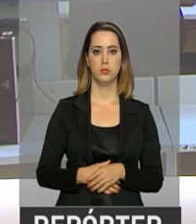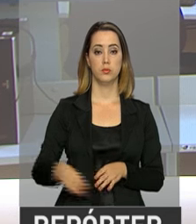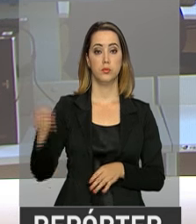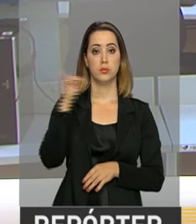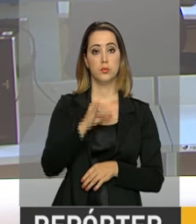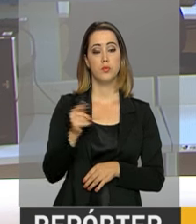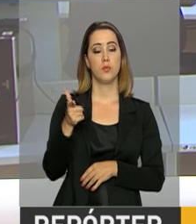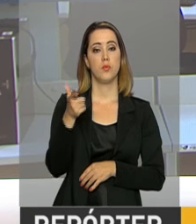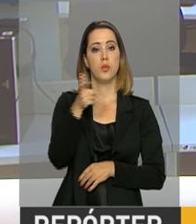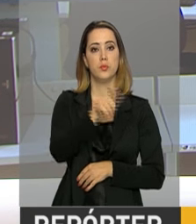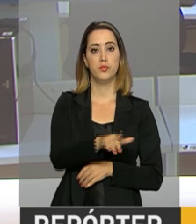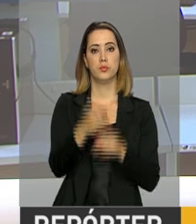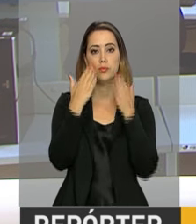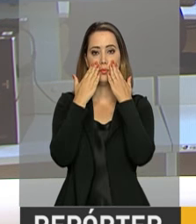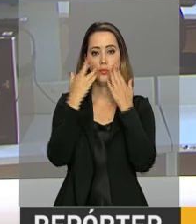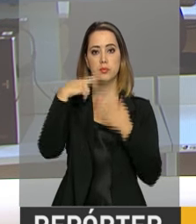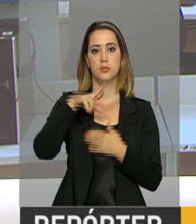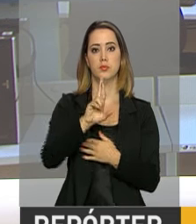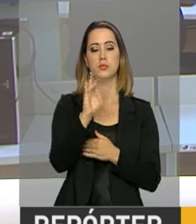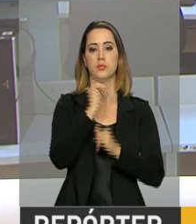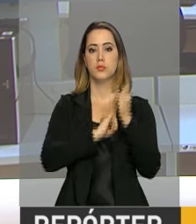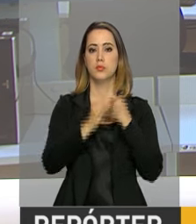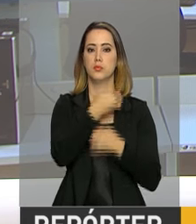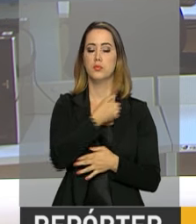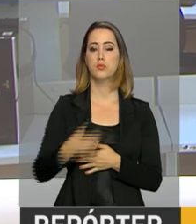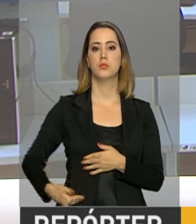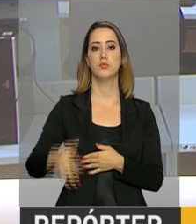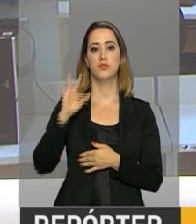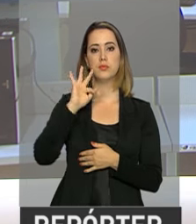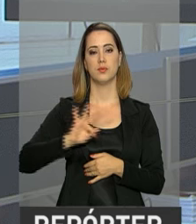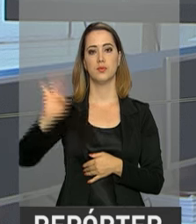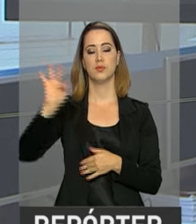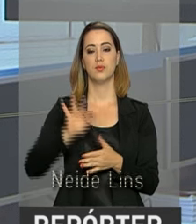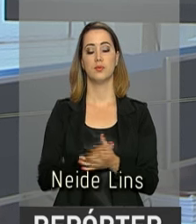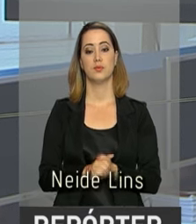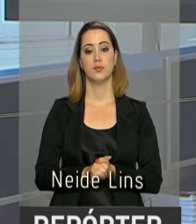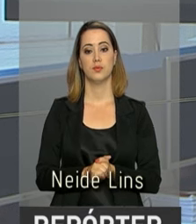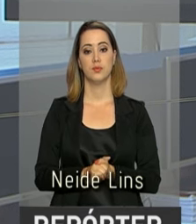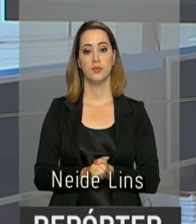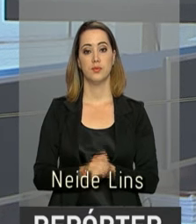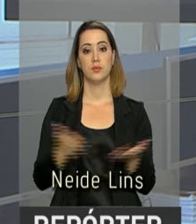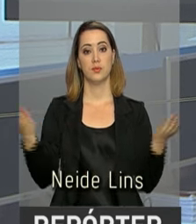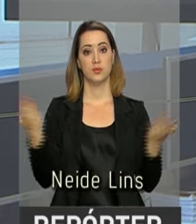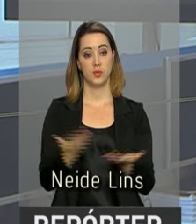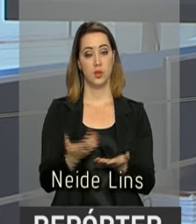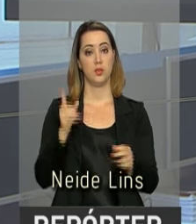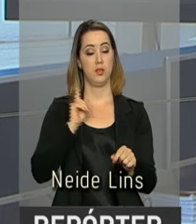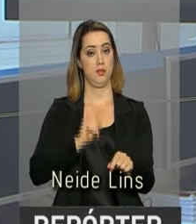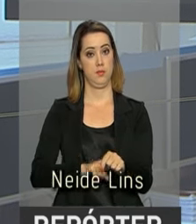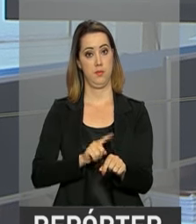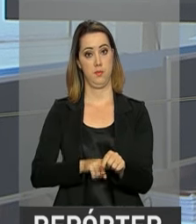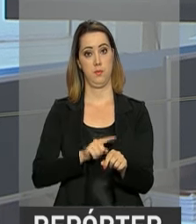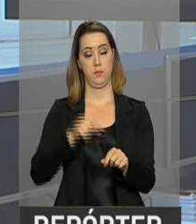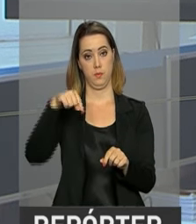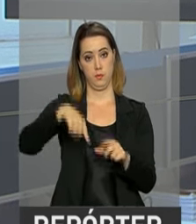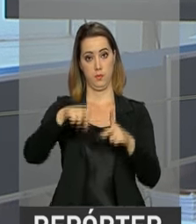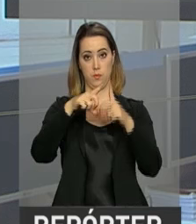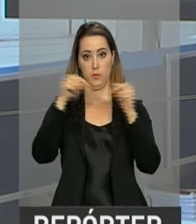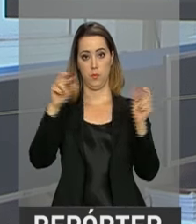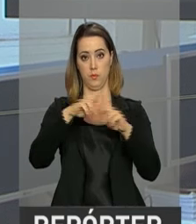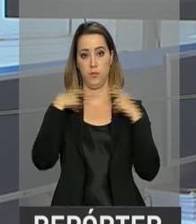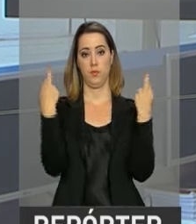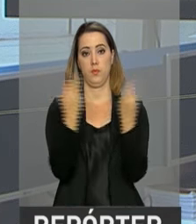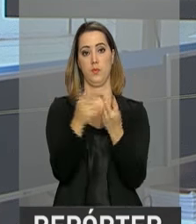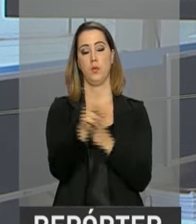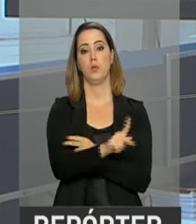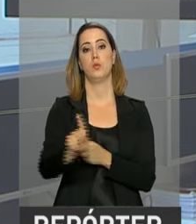Olá estamos de volta com repórter NBR e as notícias do Governo Federal está sendo realizada neste momento em Brasília a reunião